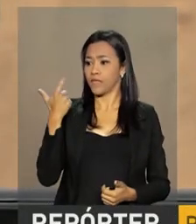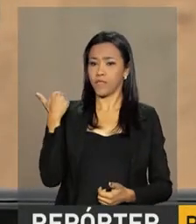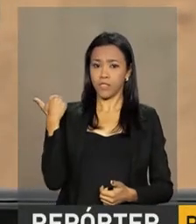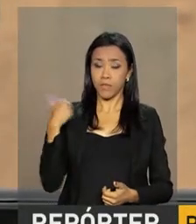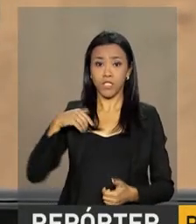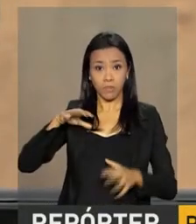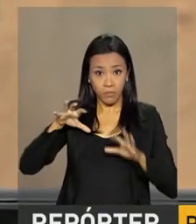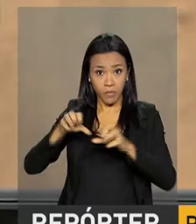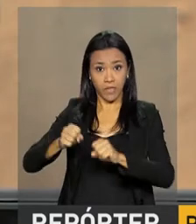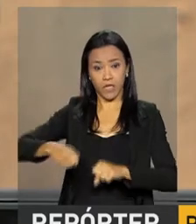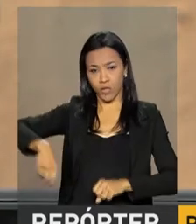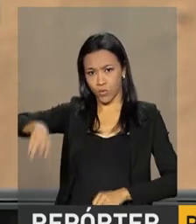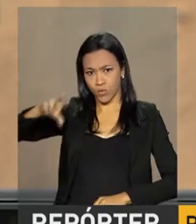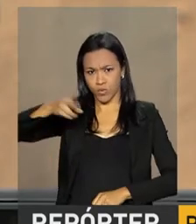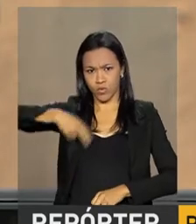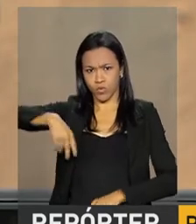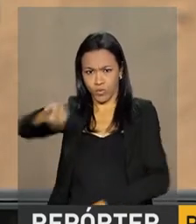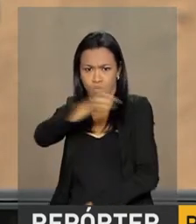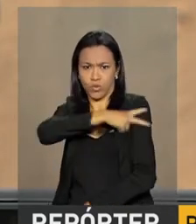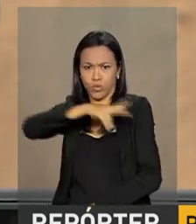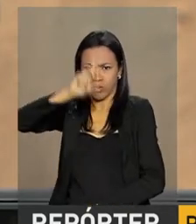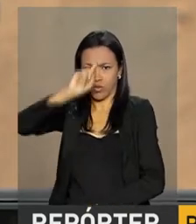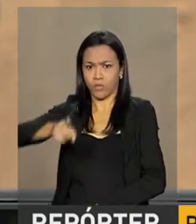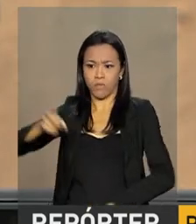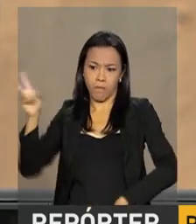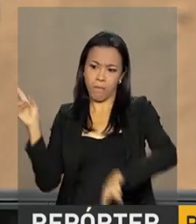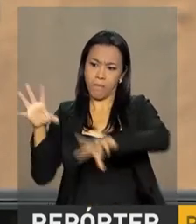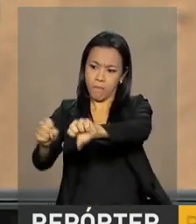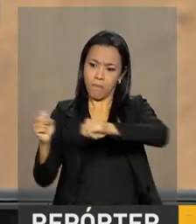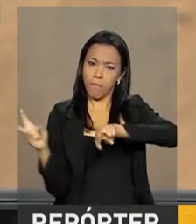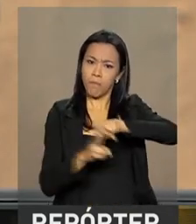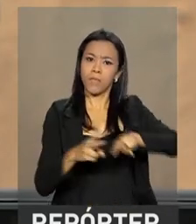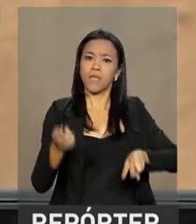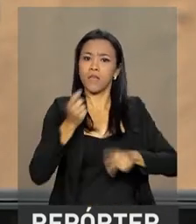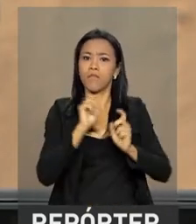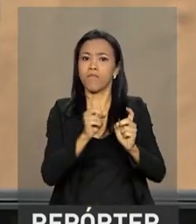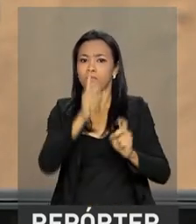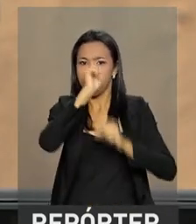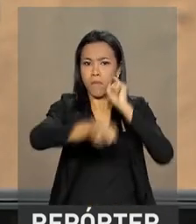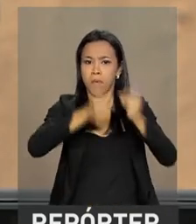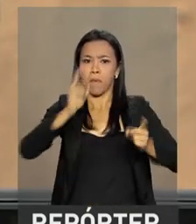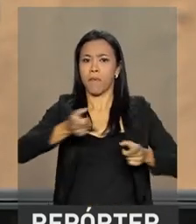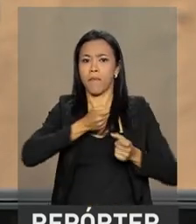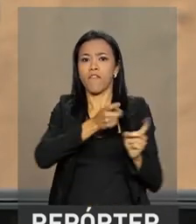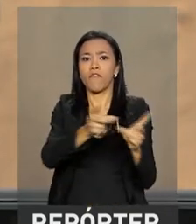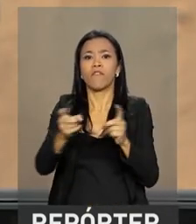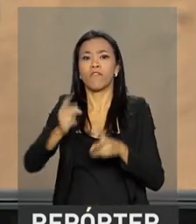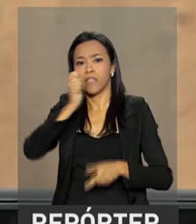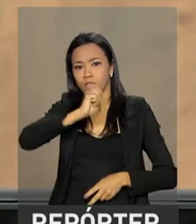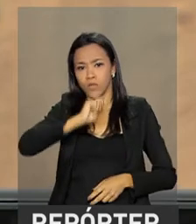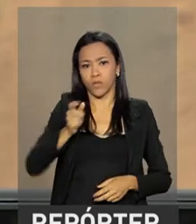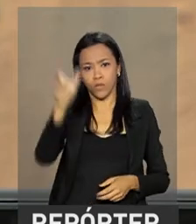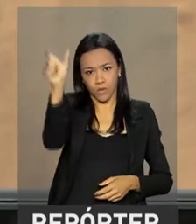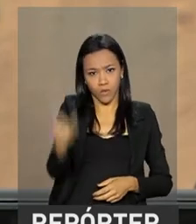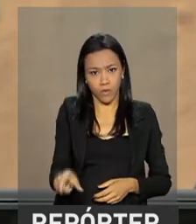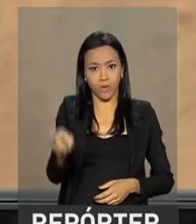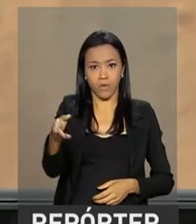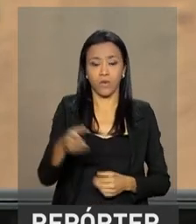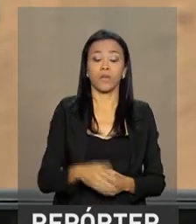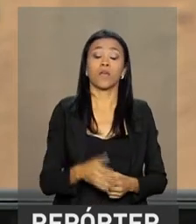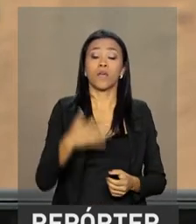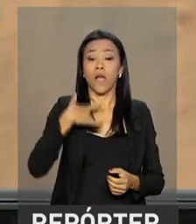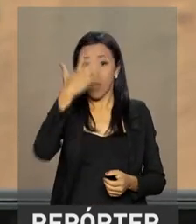chefe do tráfico do Jacarezinho. Os resultados eles não são imediatos, e não são. Não se tem a pretensão de fazer uma operação hoje e